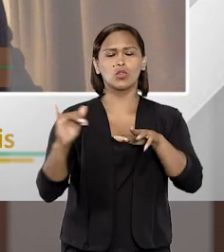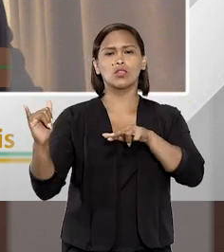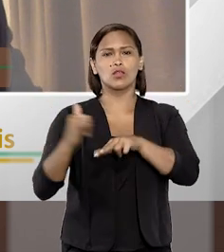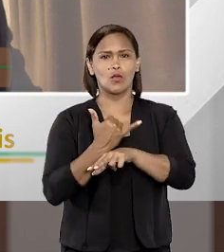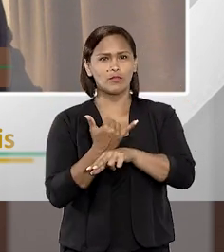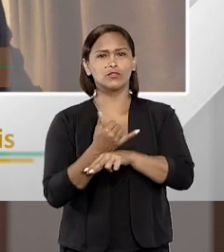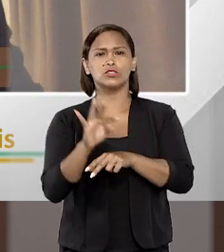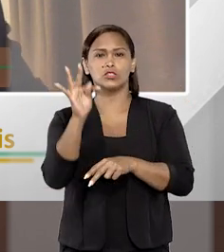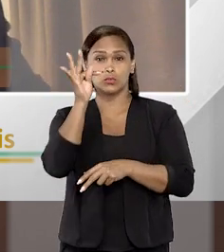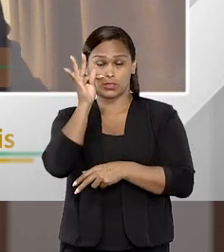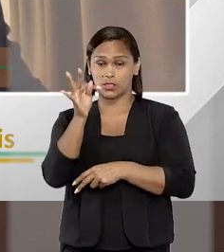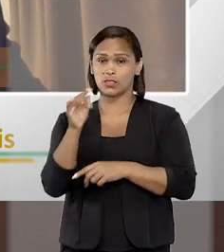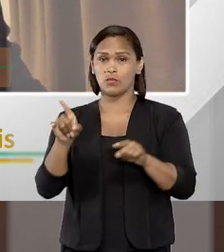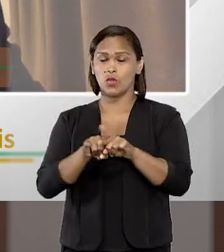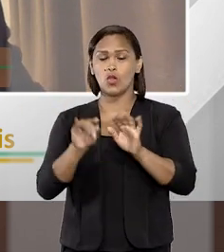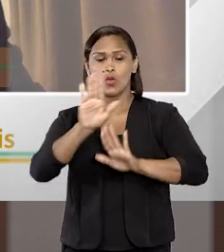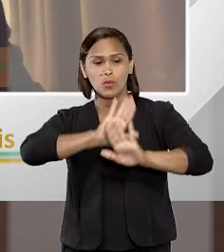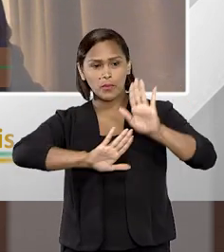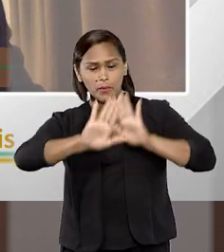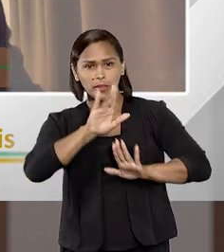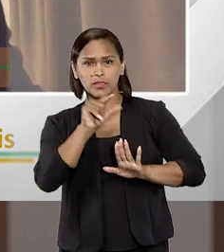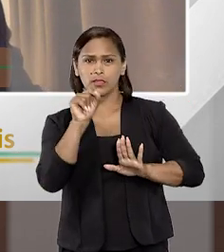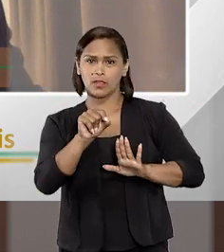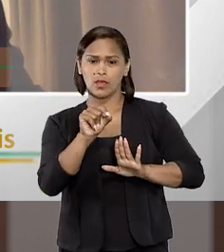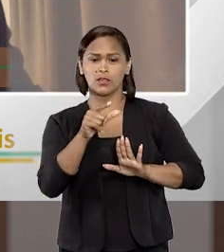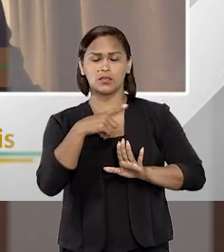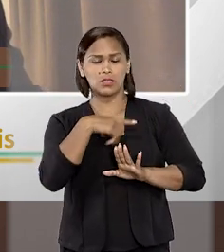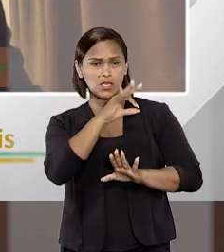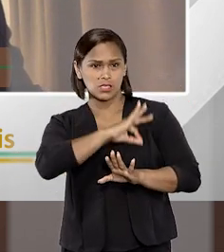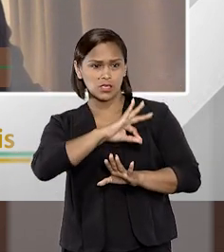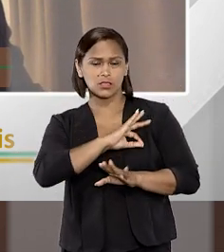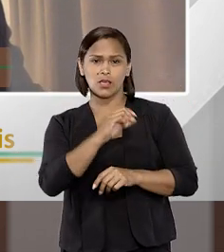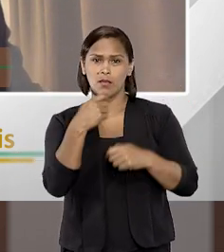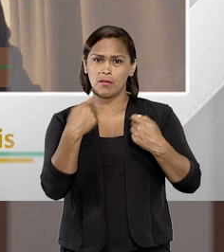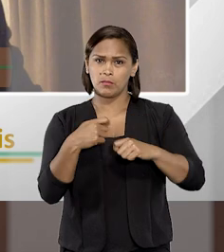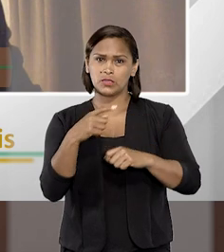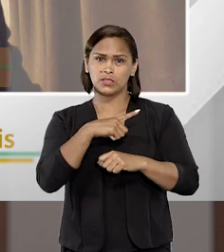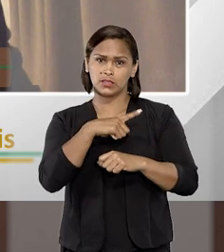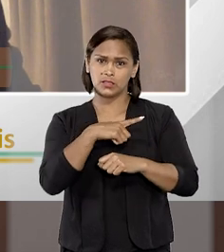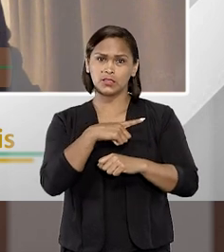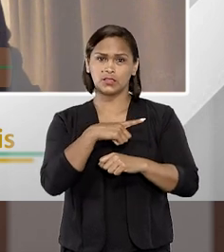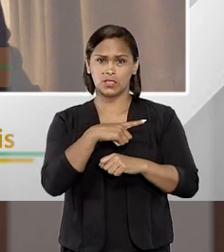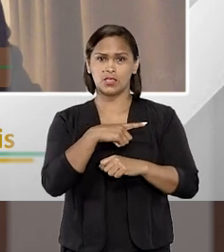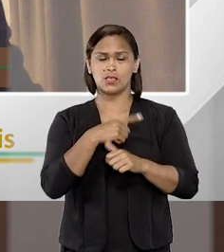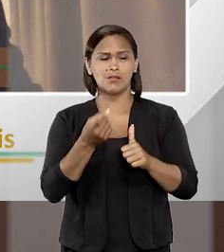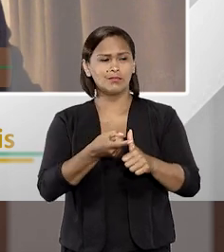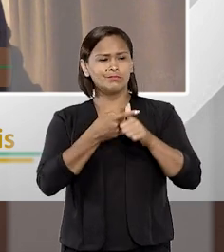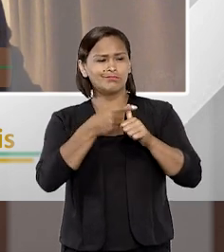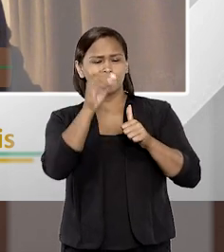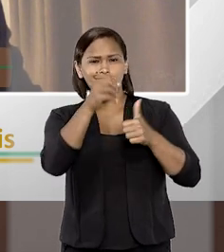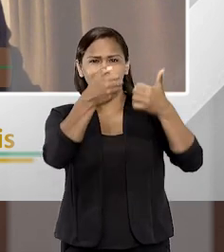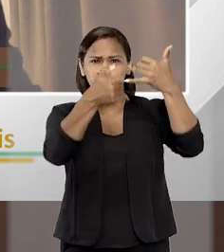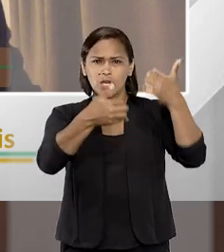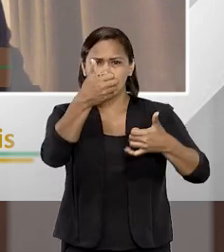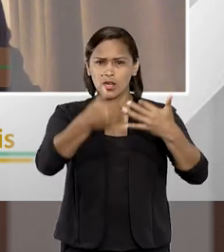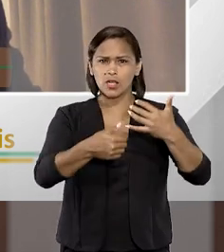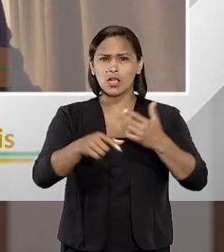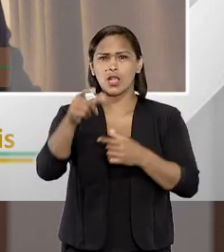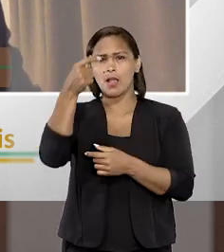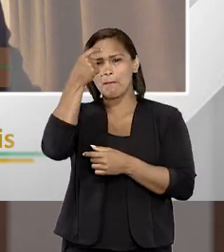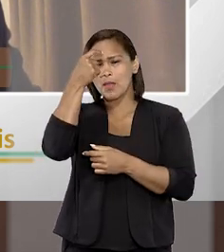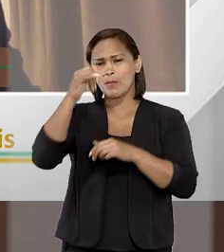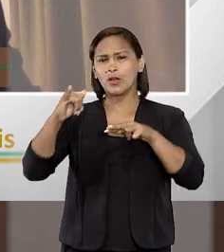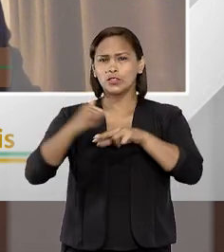com a vítima testemunha ou cuidado que esse a gente deve dispensar para não contaminar a